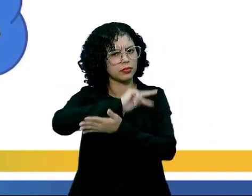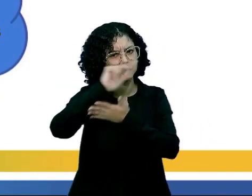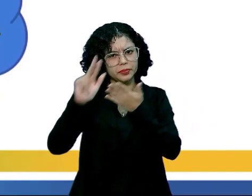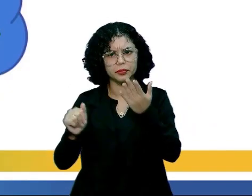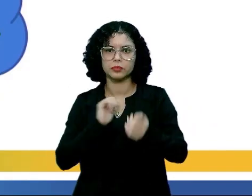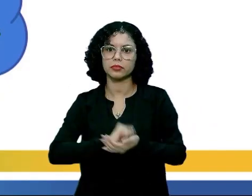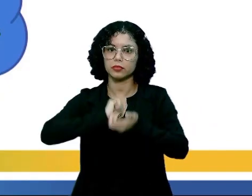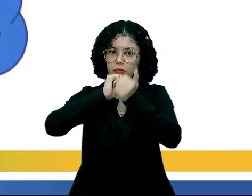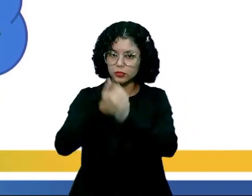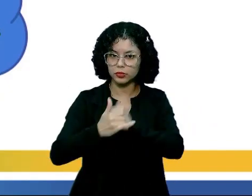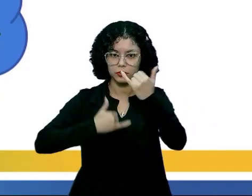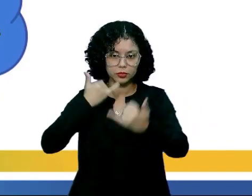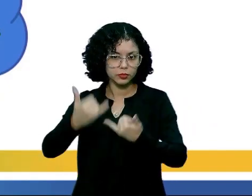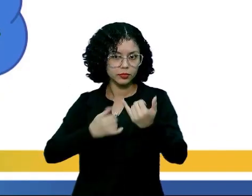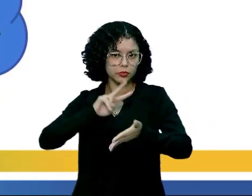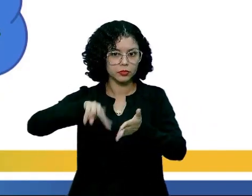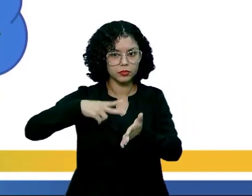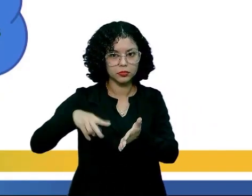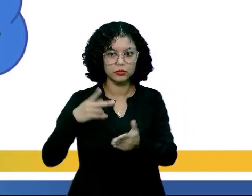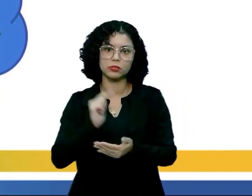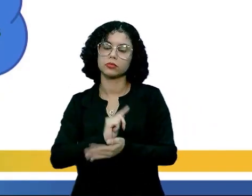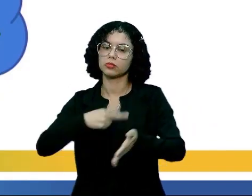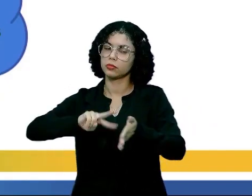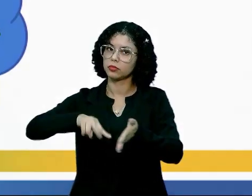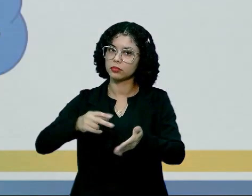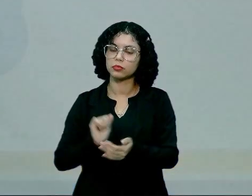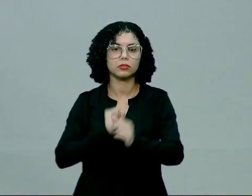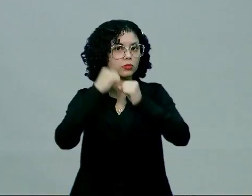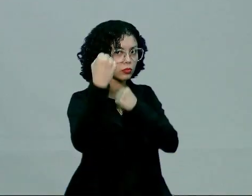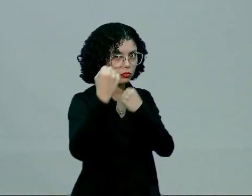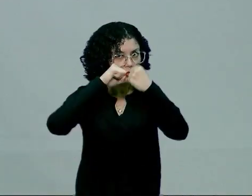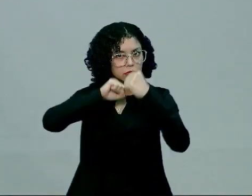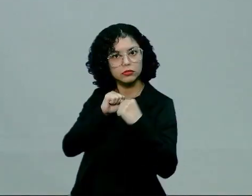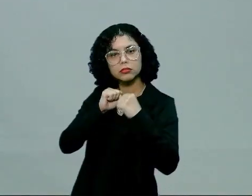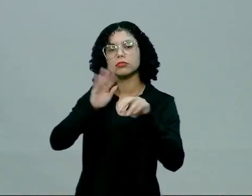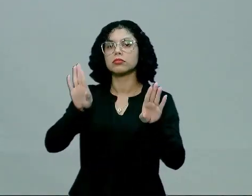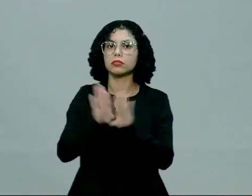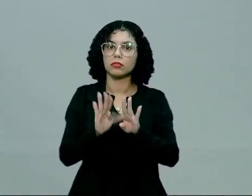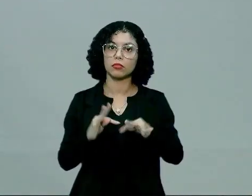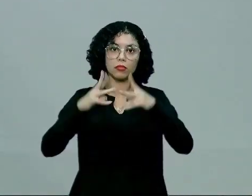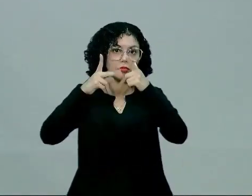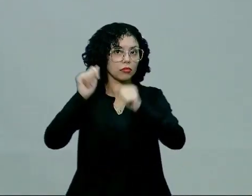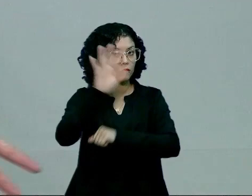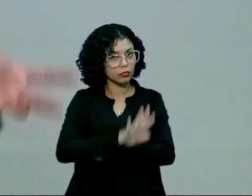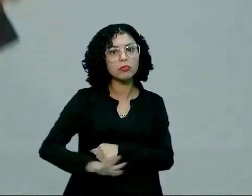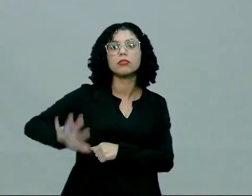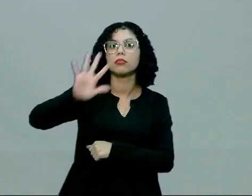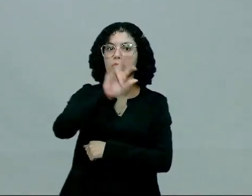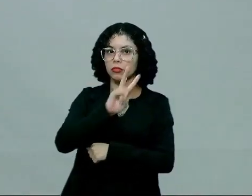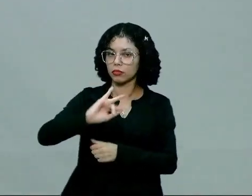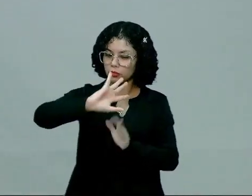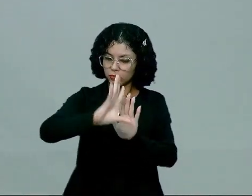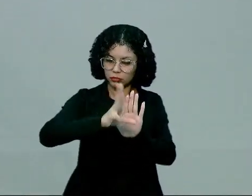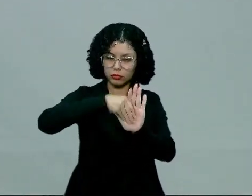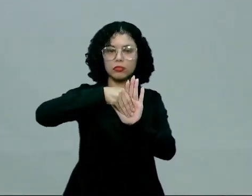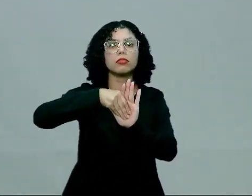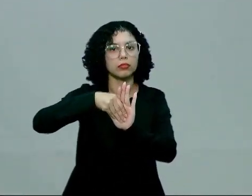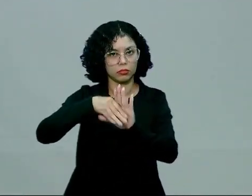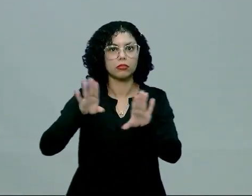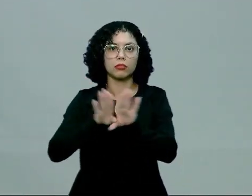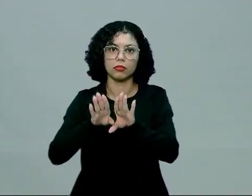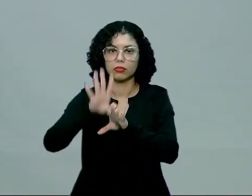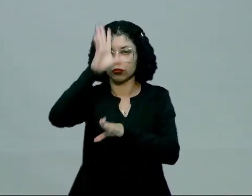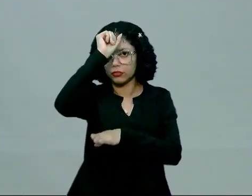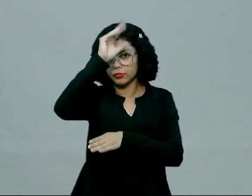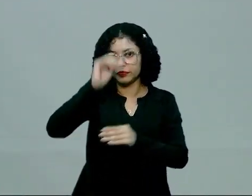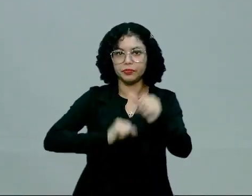esportes jogos brincadeiras danças ginásticas lutas então todo esse arcabouço vai estar dentro desse